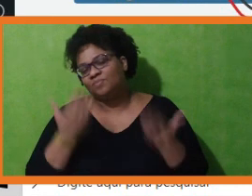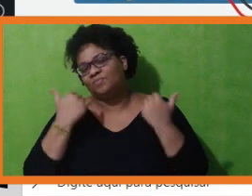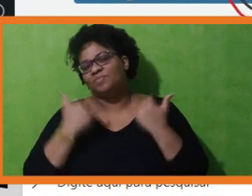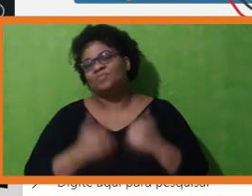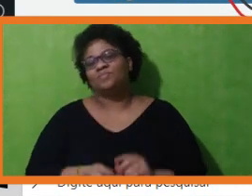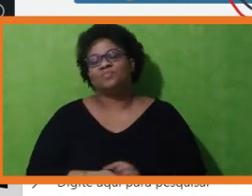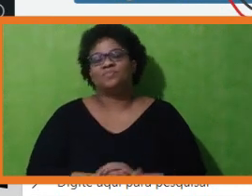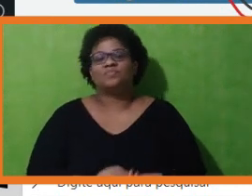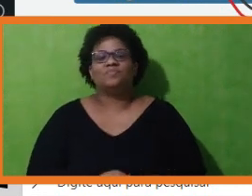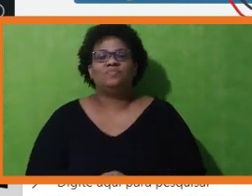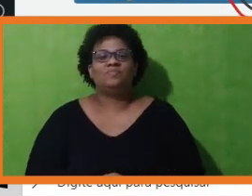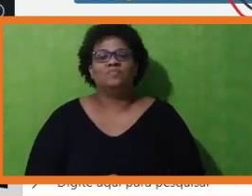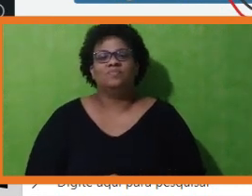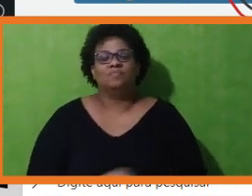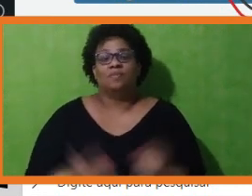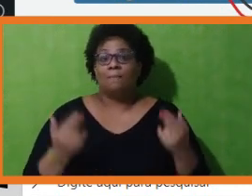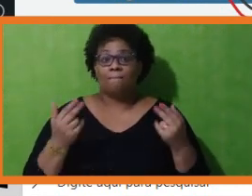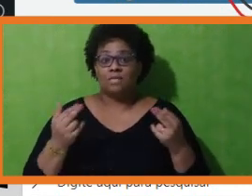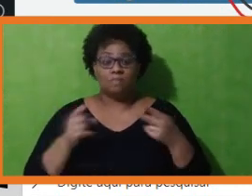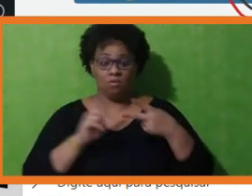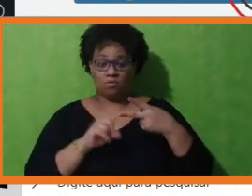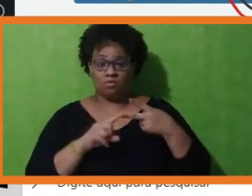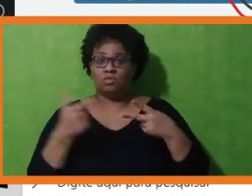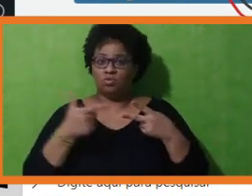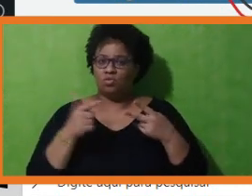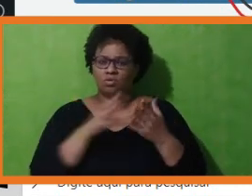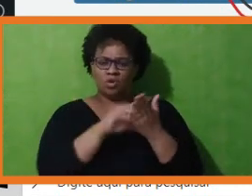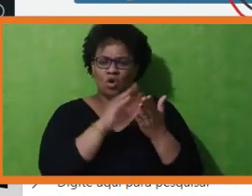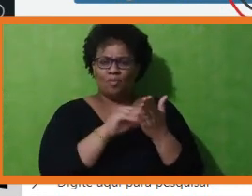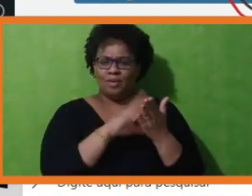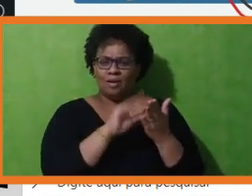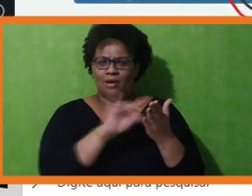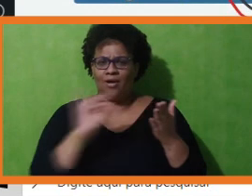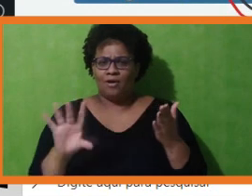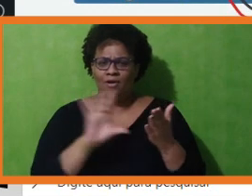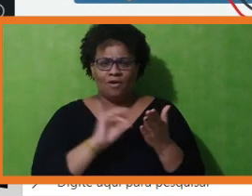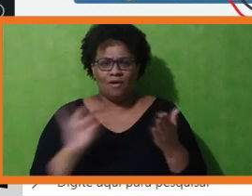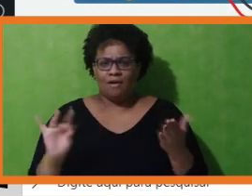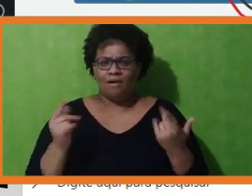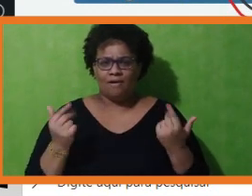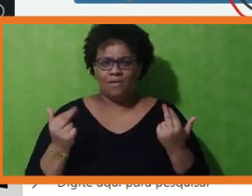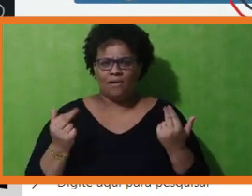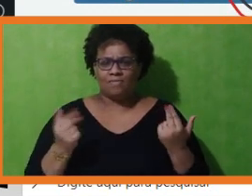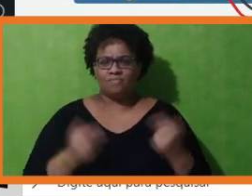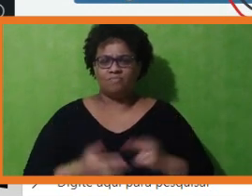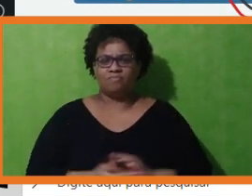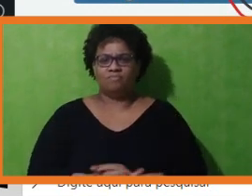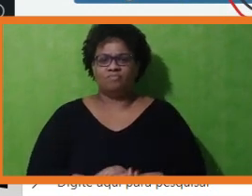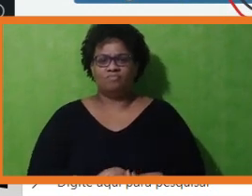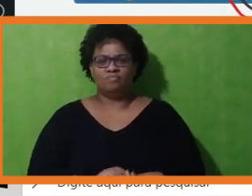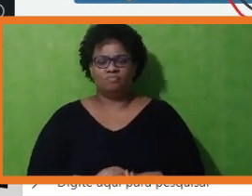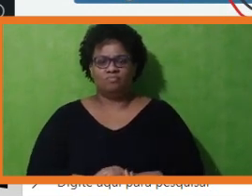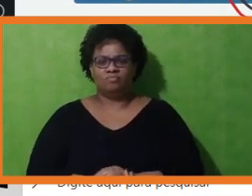aí? Vamos lá. Eu vou fazer a mesma coisa aqui para o botão 2, então vou copiar e colar o código.